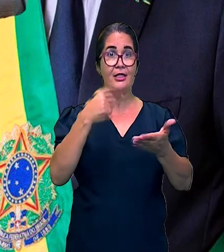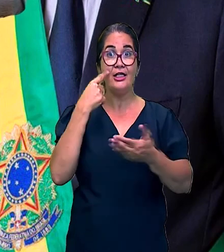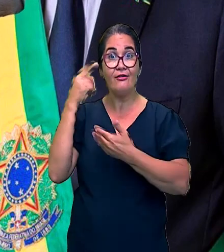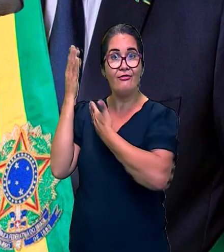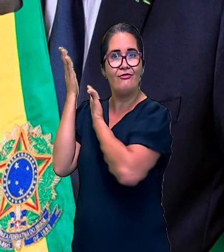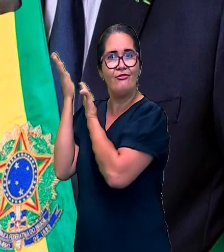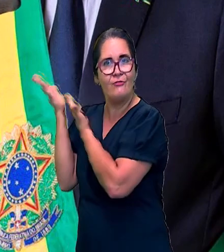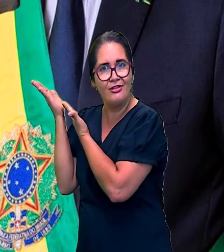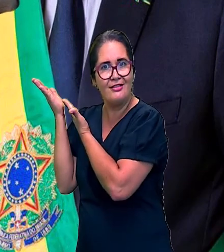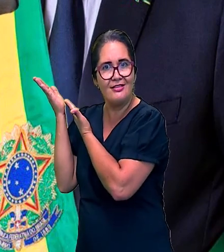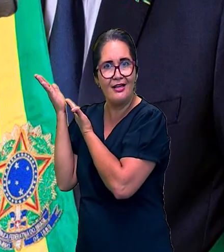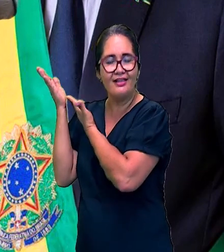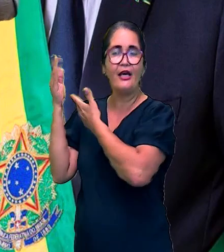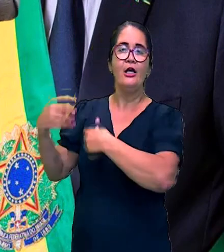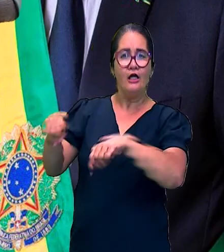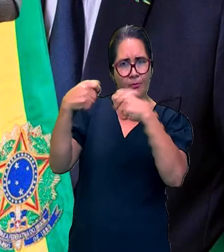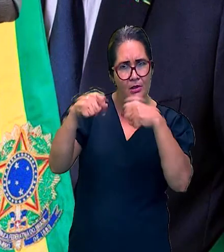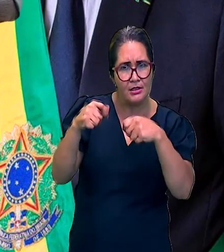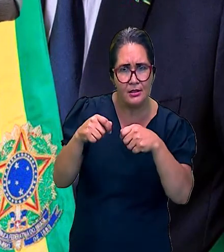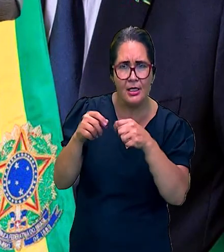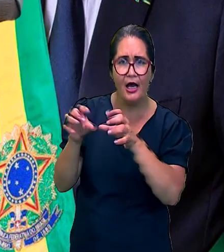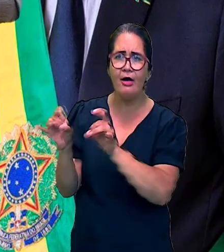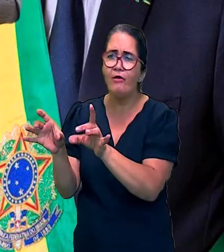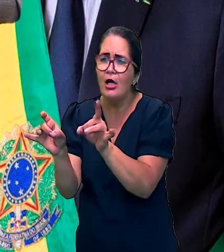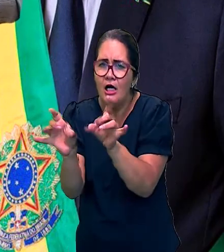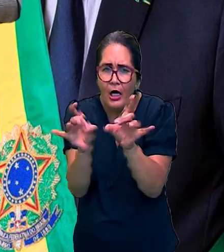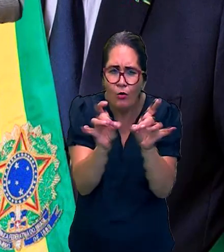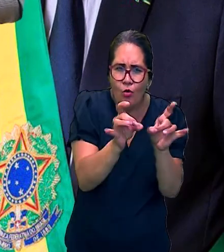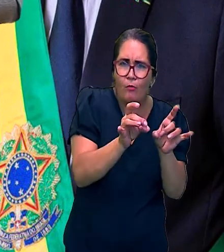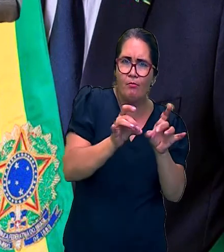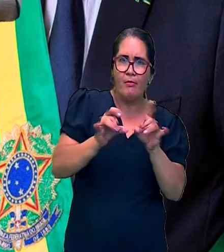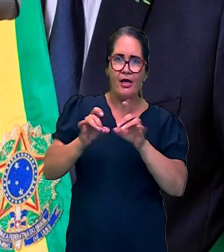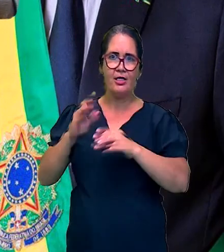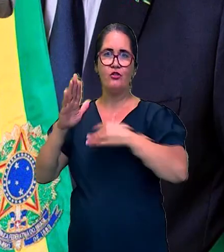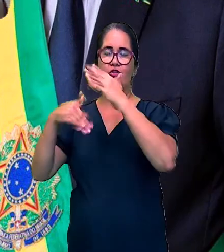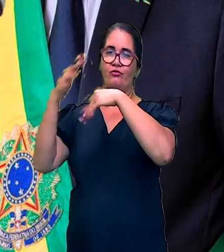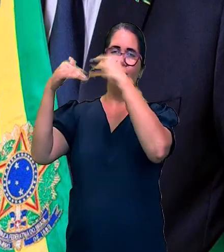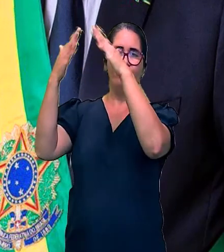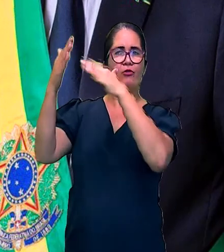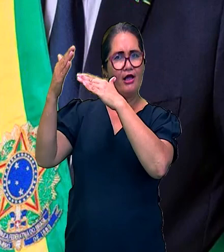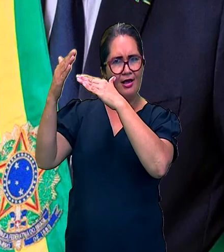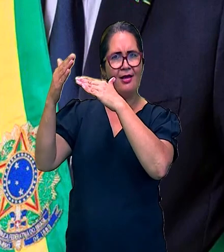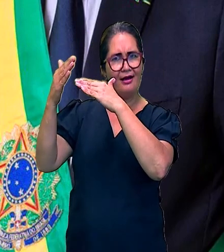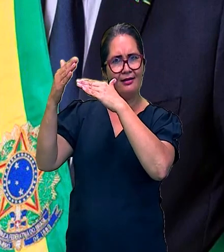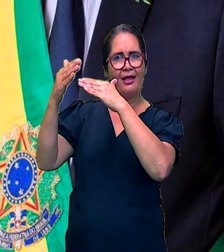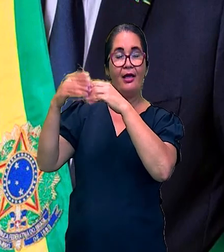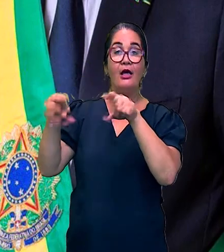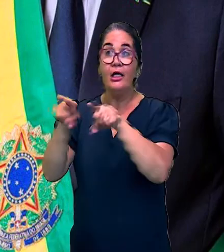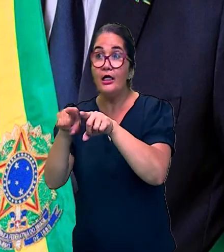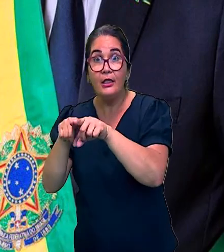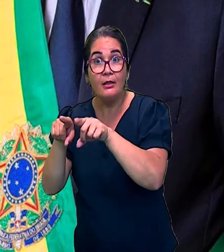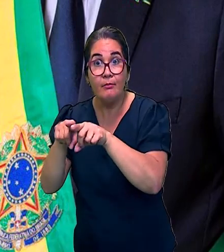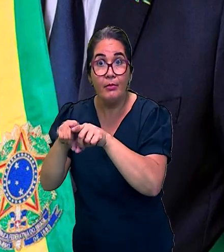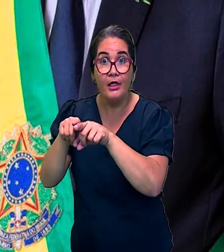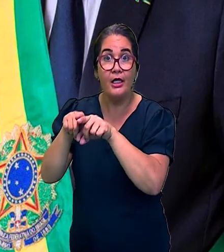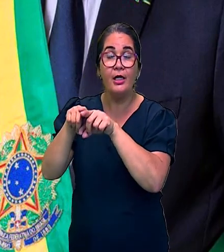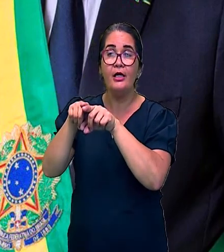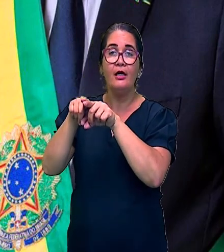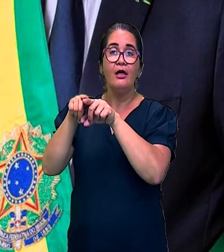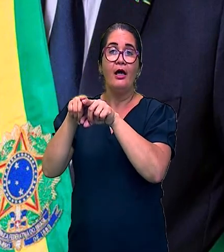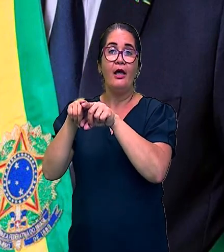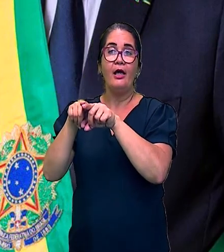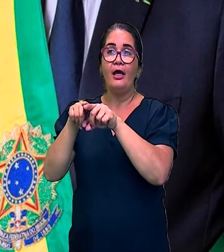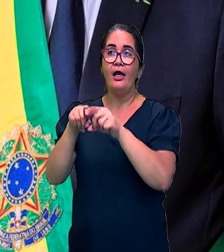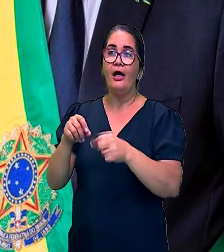de contabilizar os produtos comercializados, arrecadar impostos, estruturas de obras públicas,